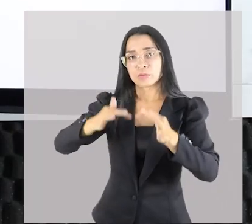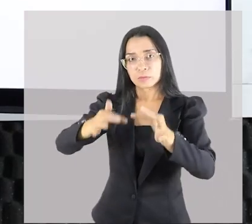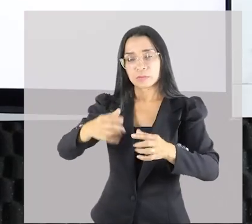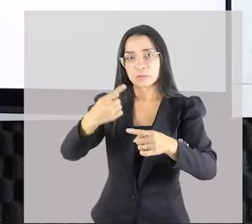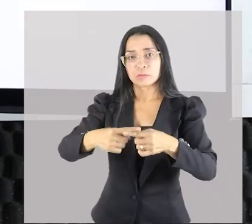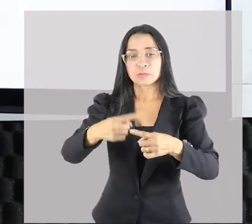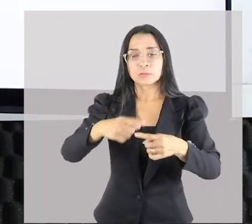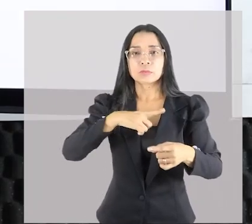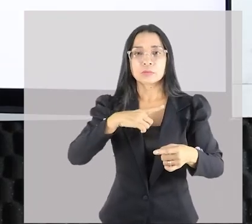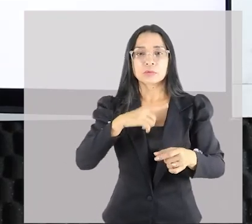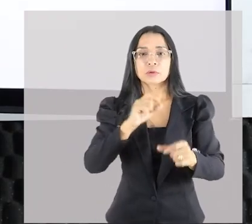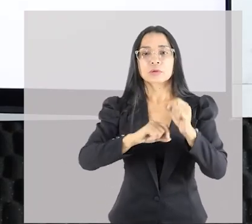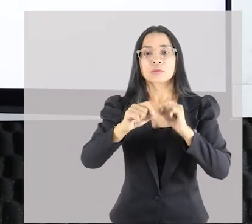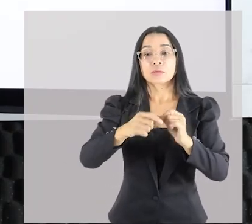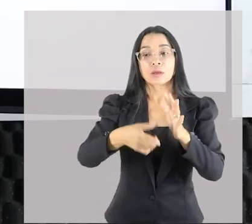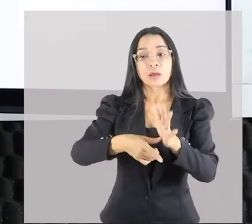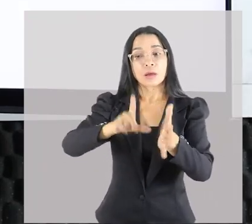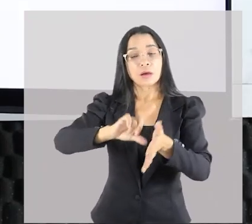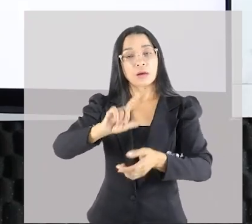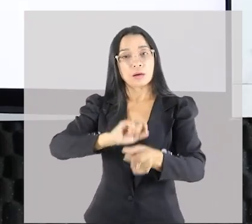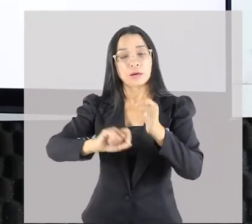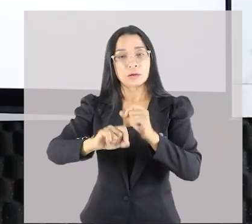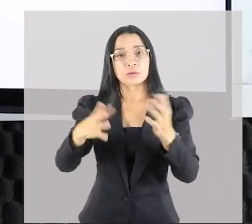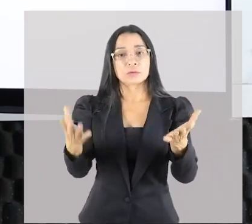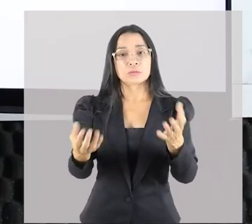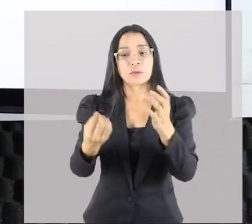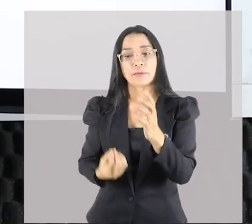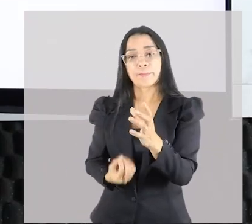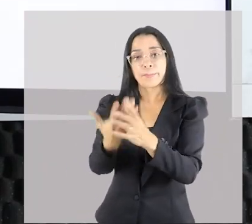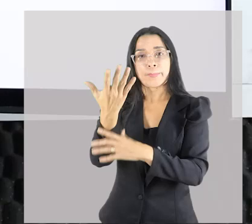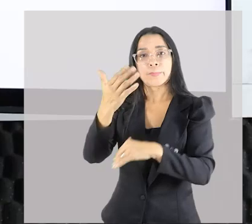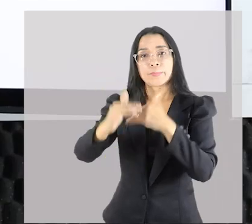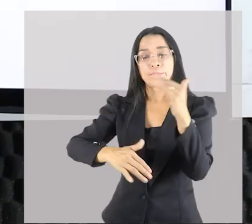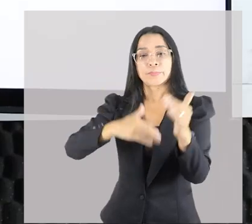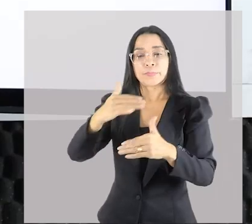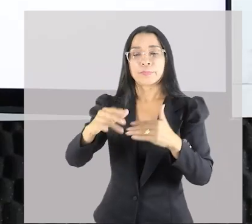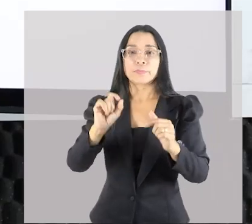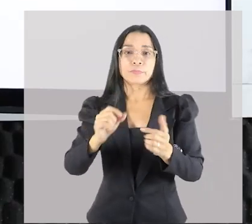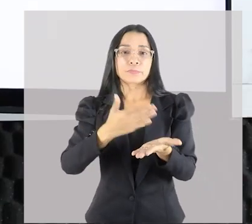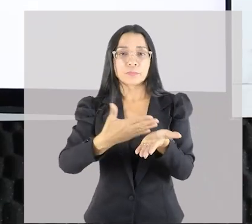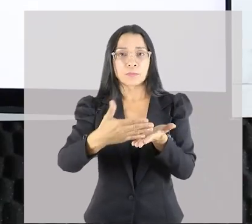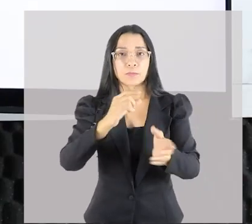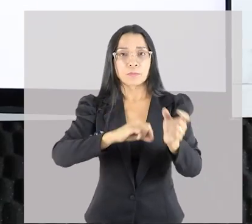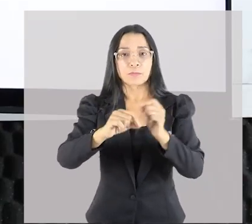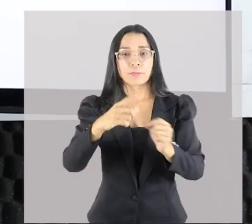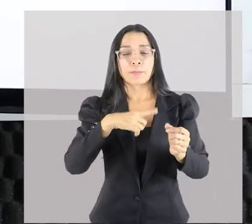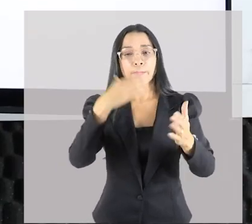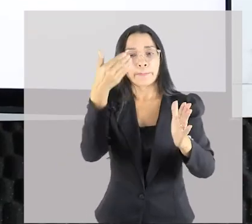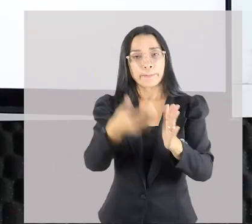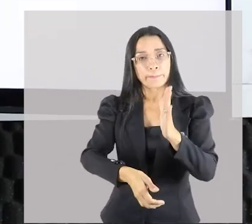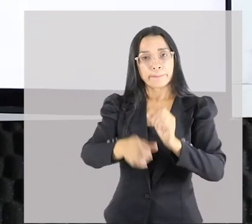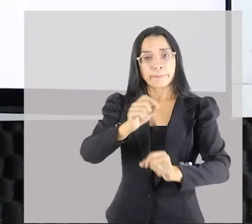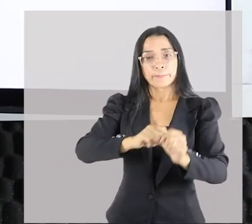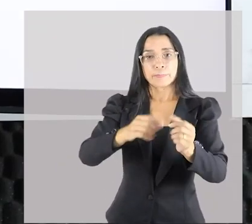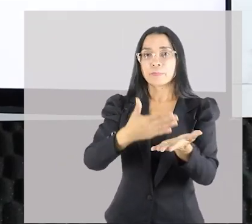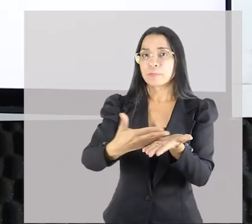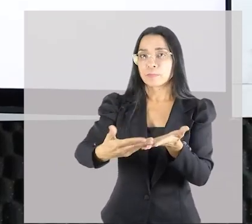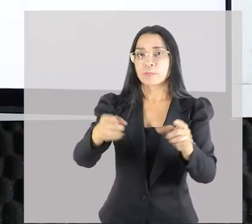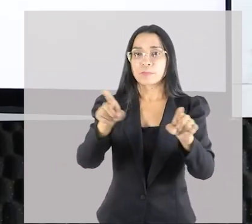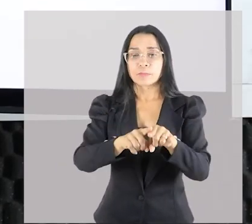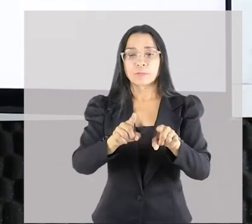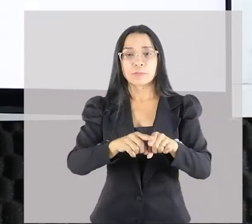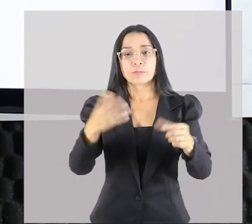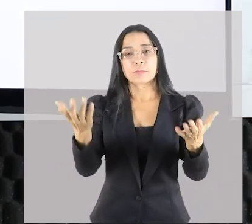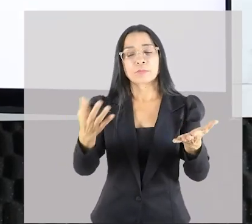aquilo que se tinha outrora, aquilo que foi o nascedouro desse processo, ele começa então a perder e começa,